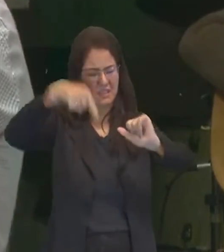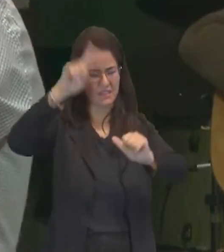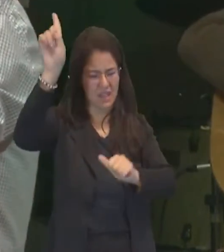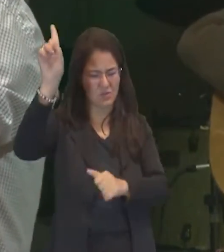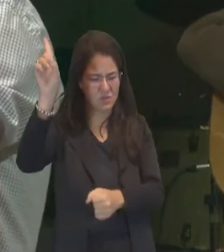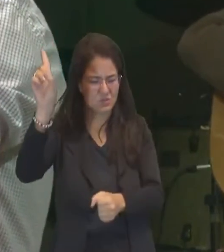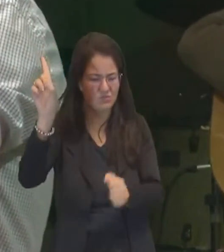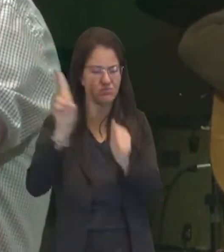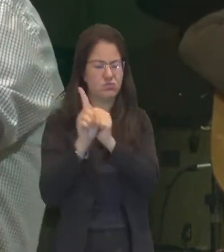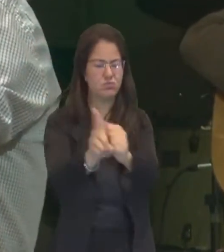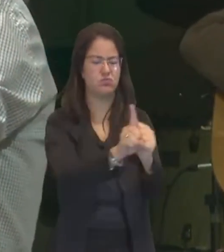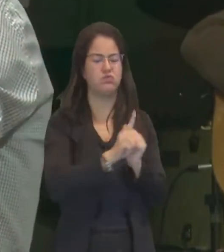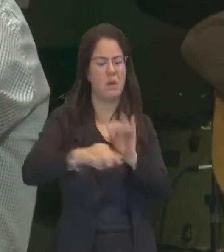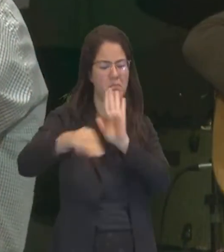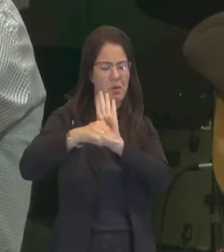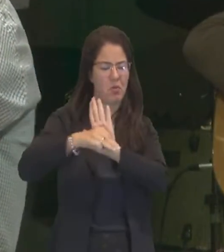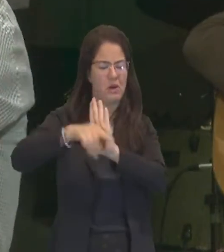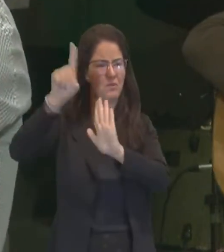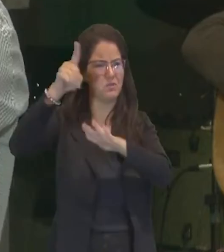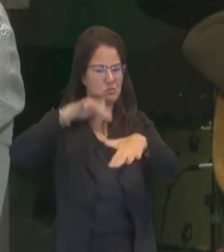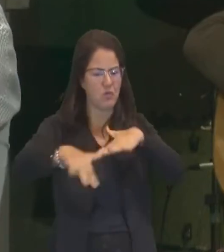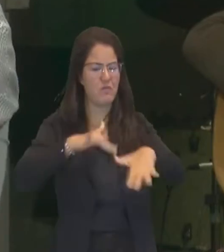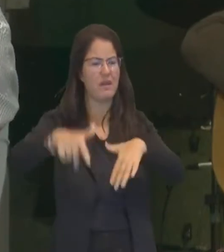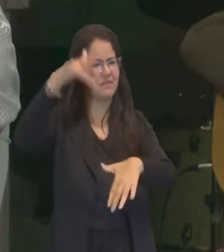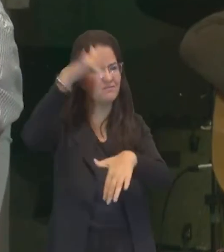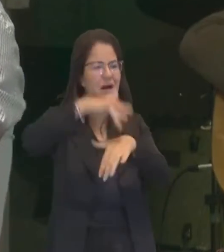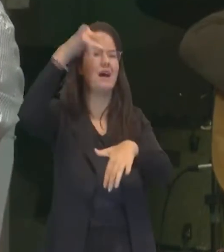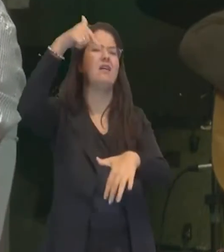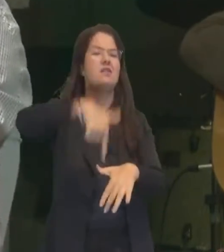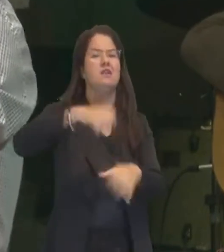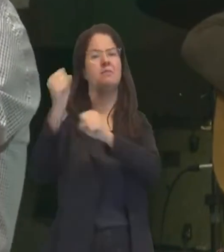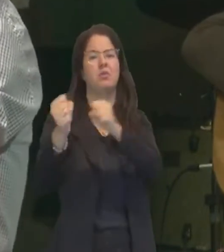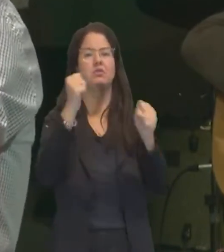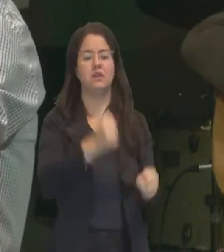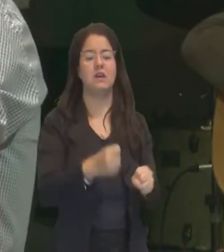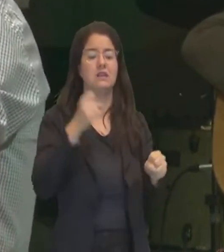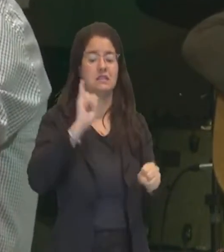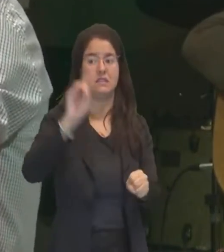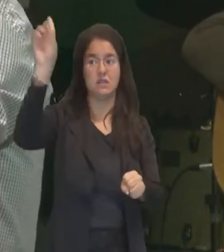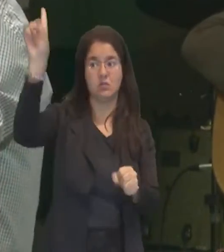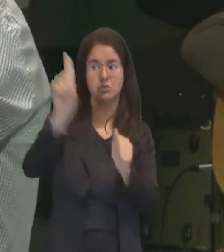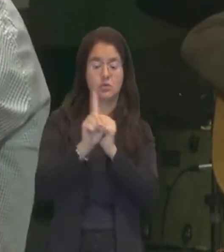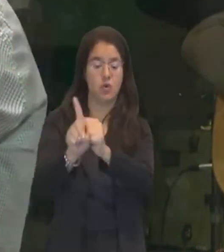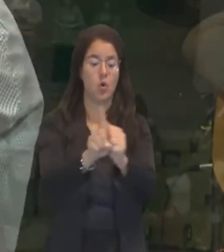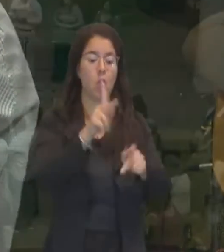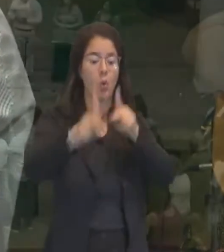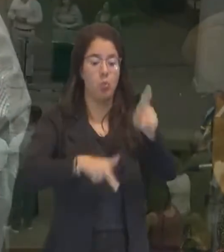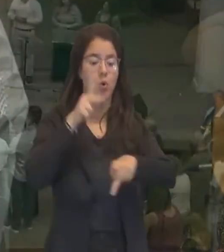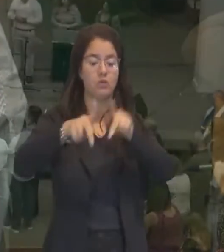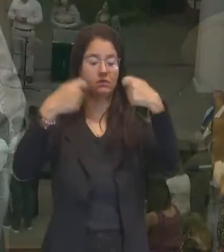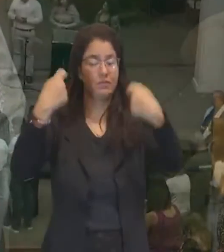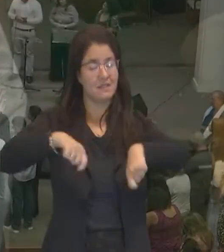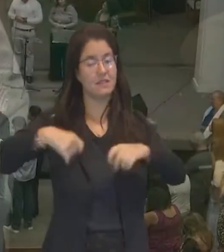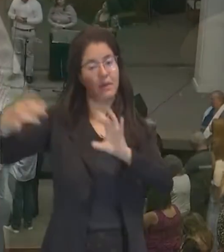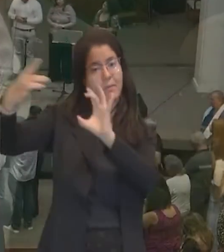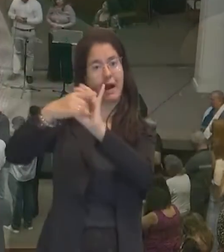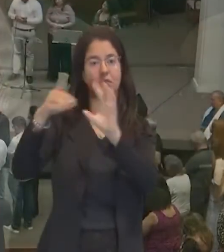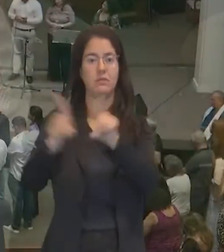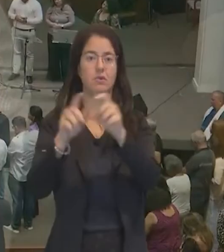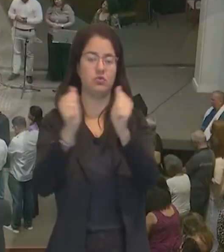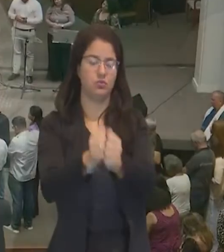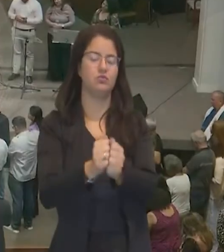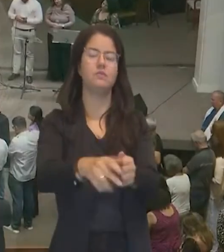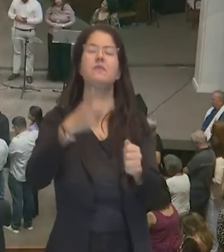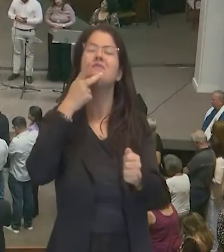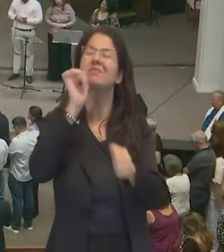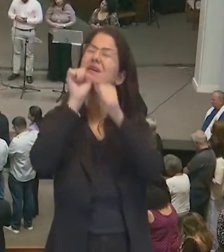forma poderosa, porque onde o Senhor está, o povo quer estar. Então Deus, abençoe essa igreja,